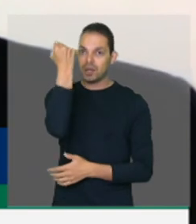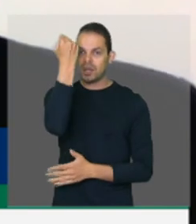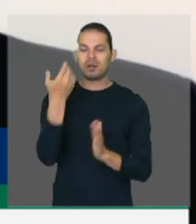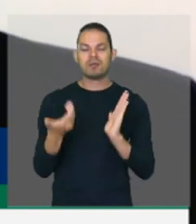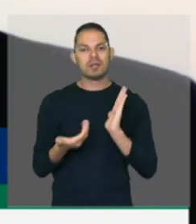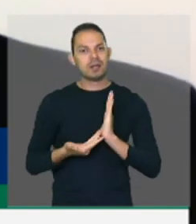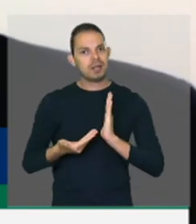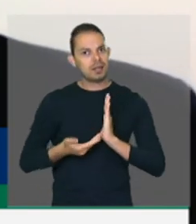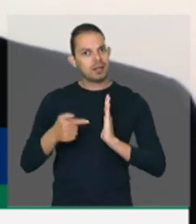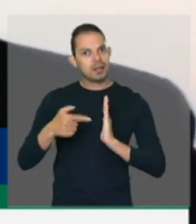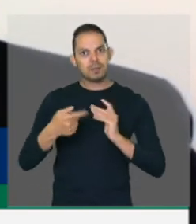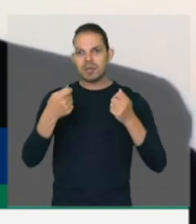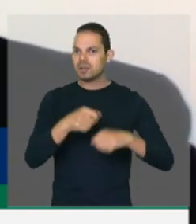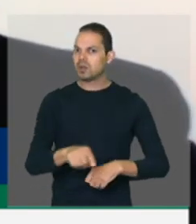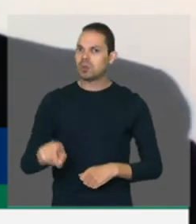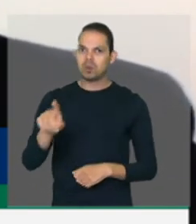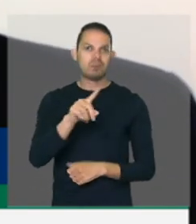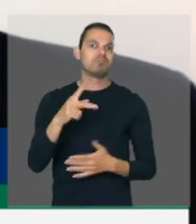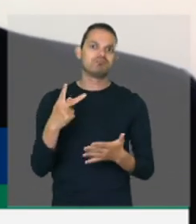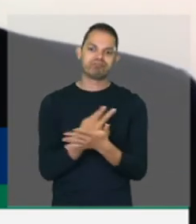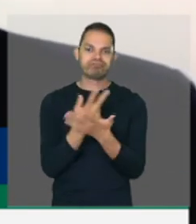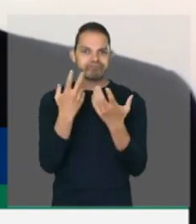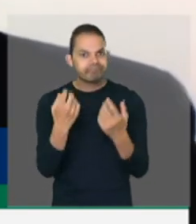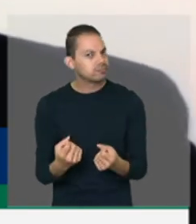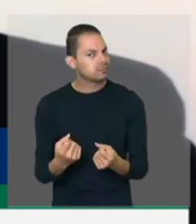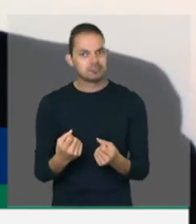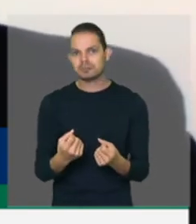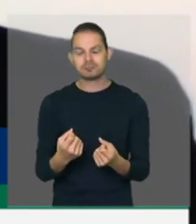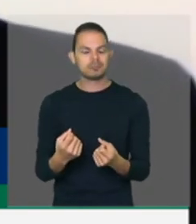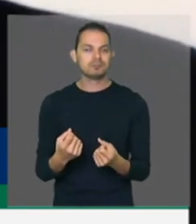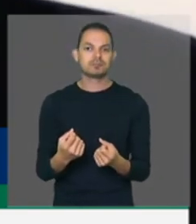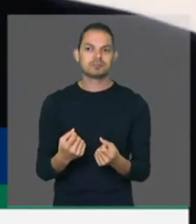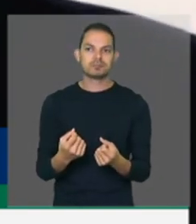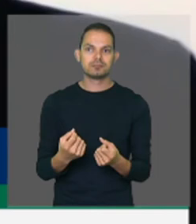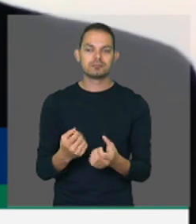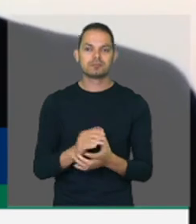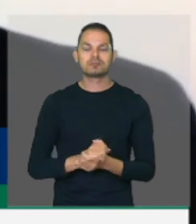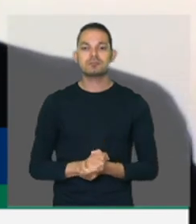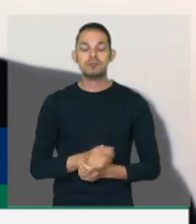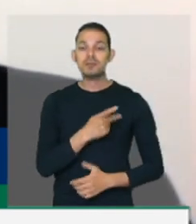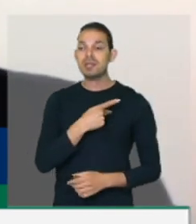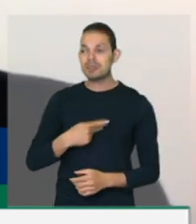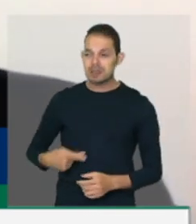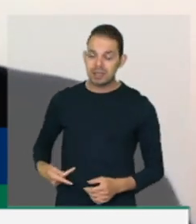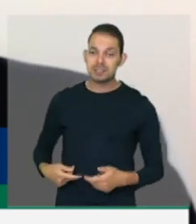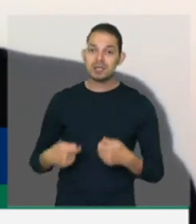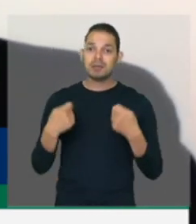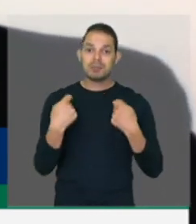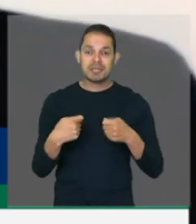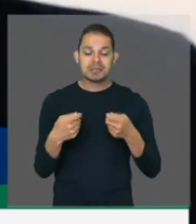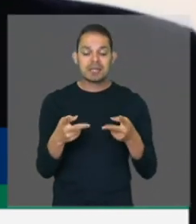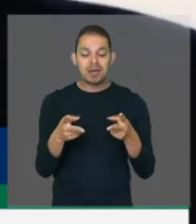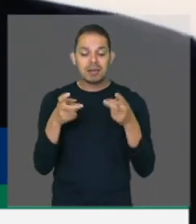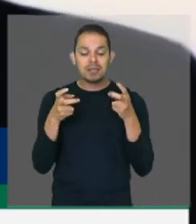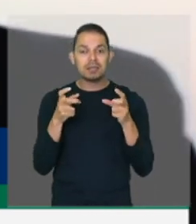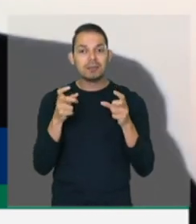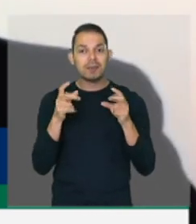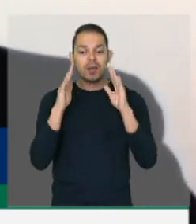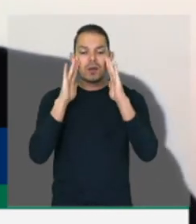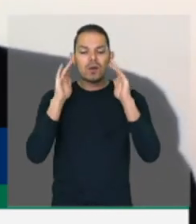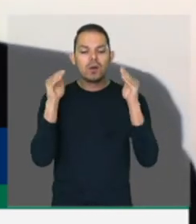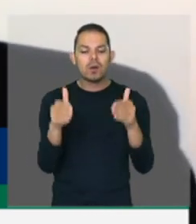Deputados não tem a necessidade de praticar. Senhor presidente, é necessário que se note também,